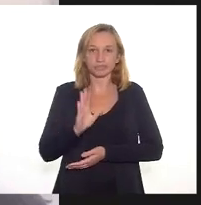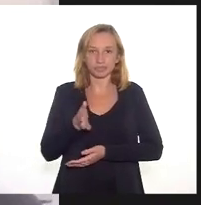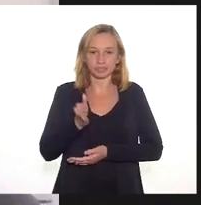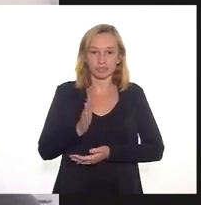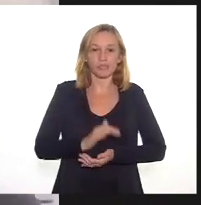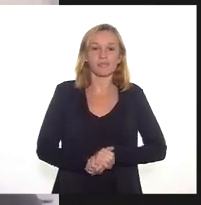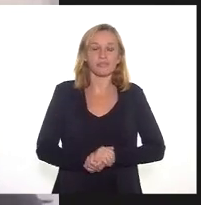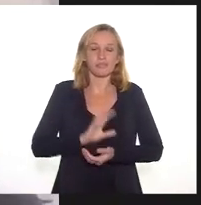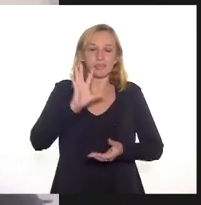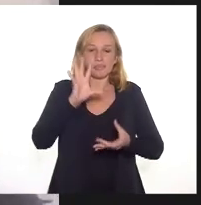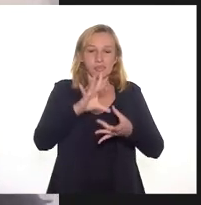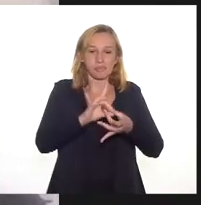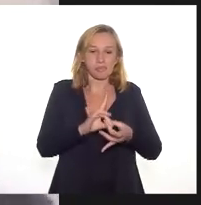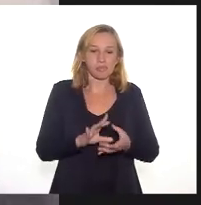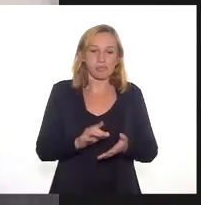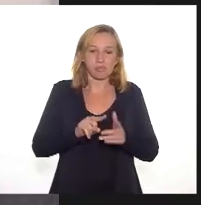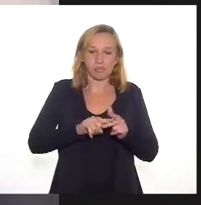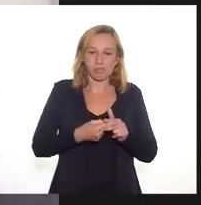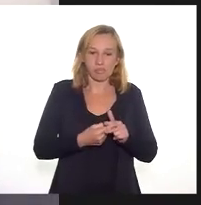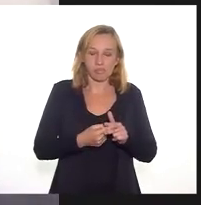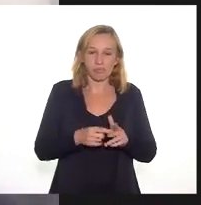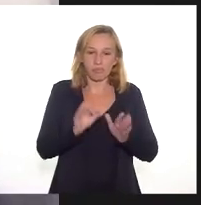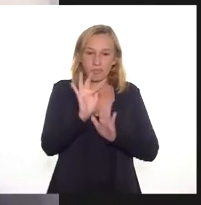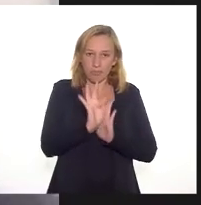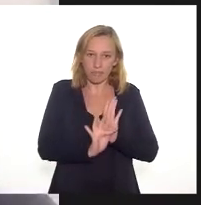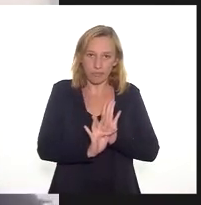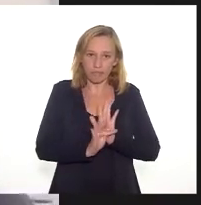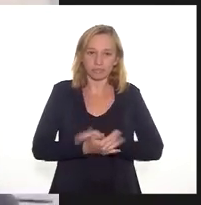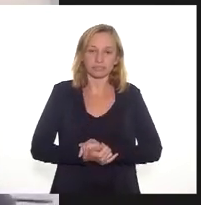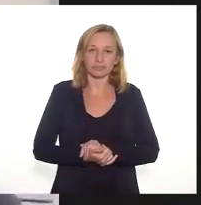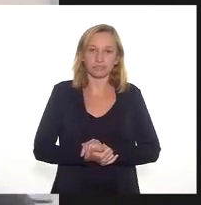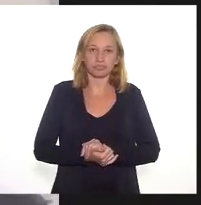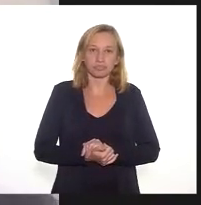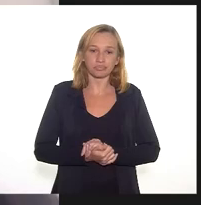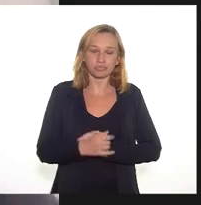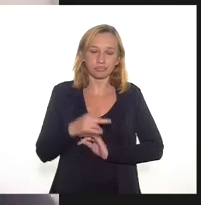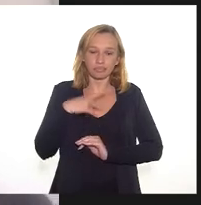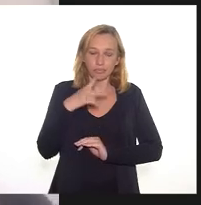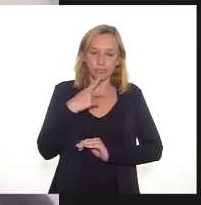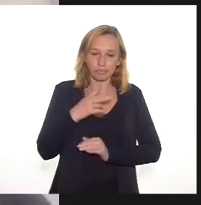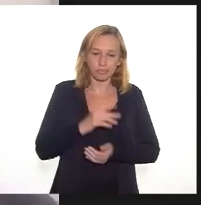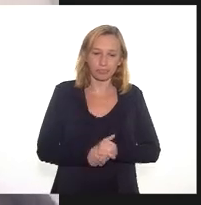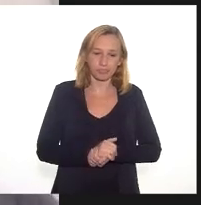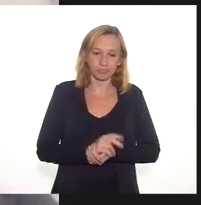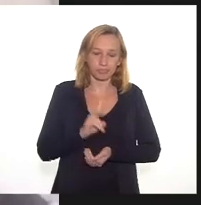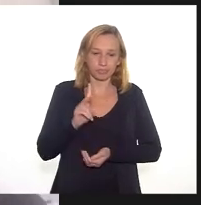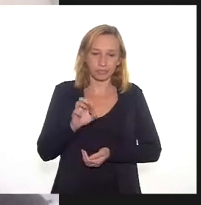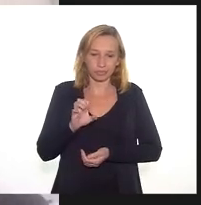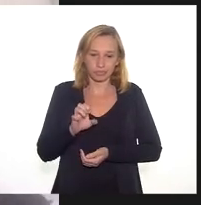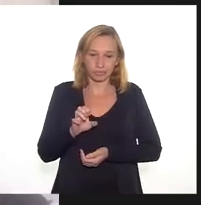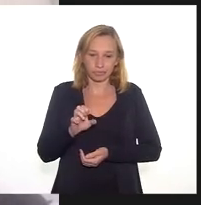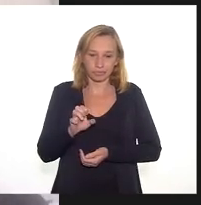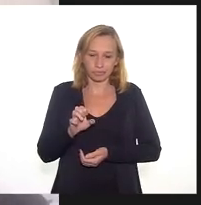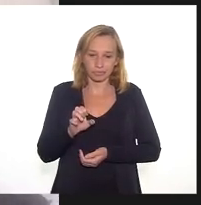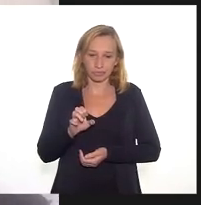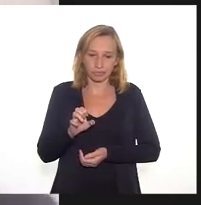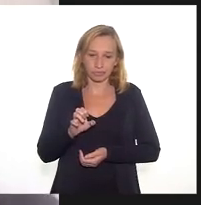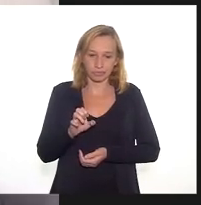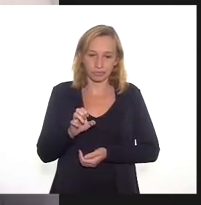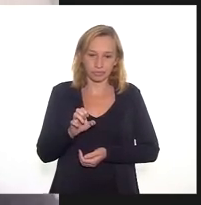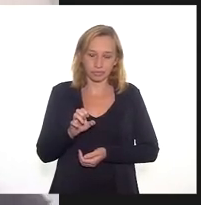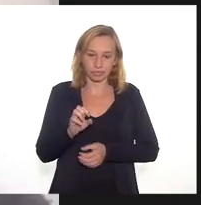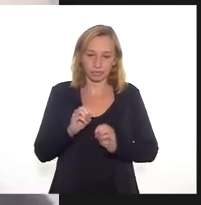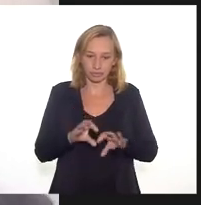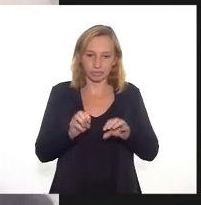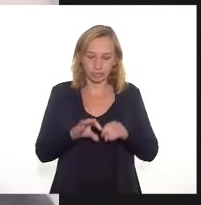a emenda de alteração do texto, que vai tratar do vale de educação em que o Estado vai